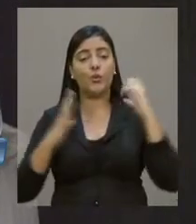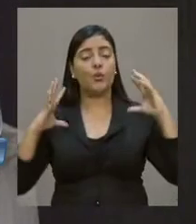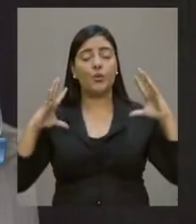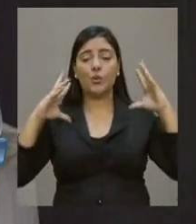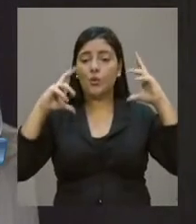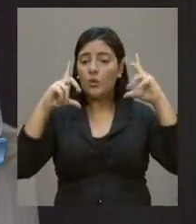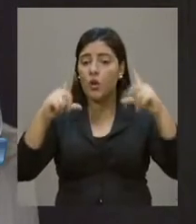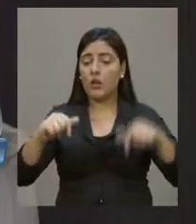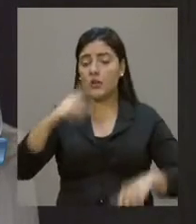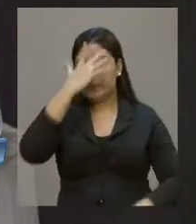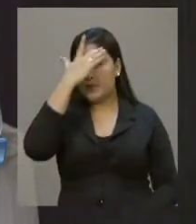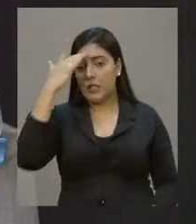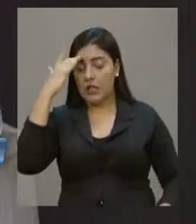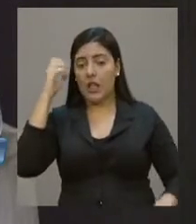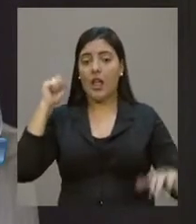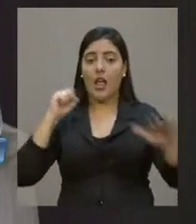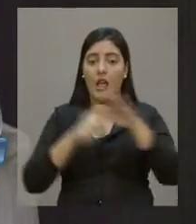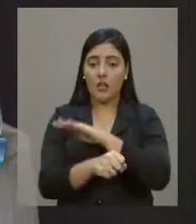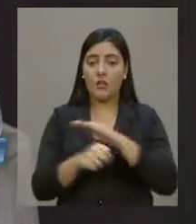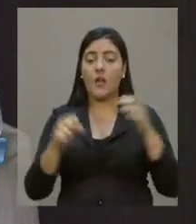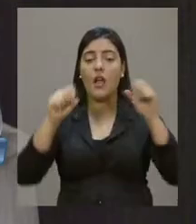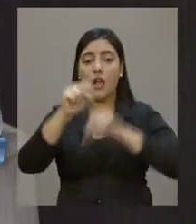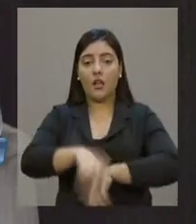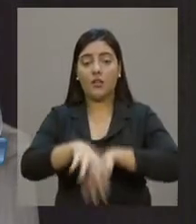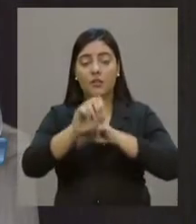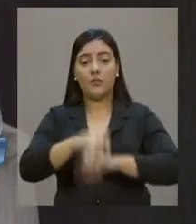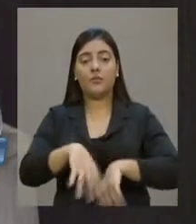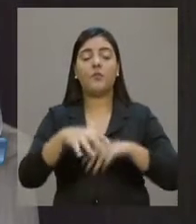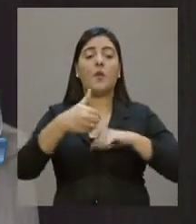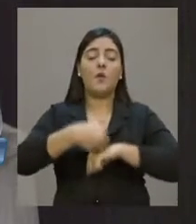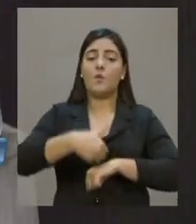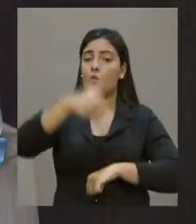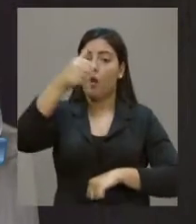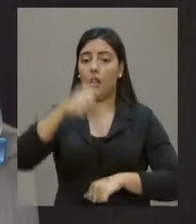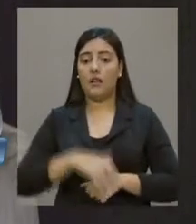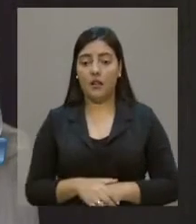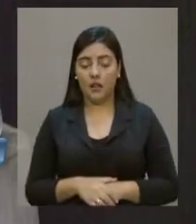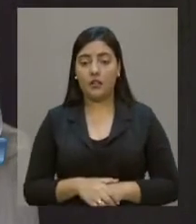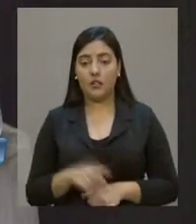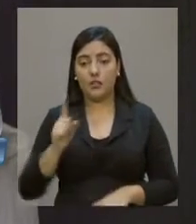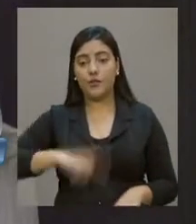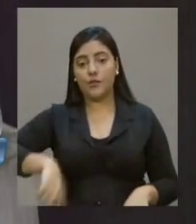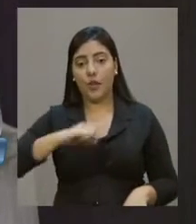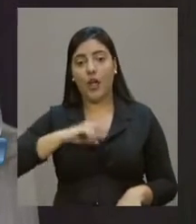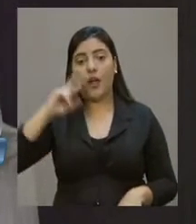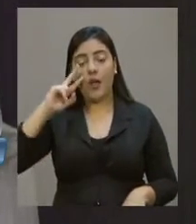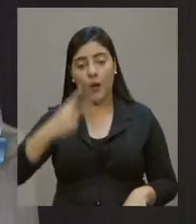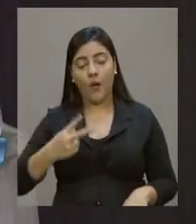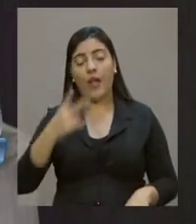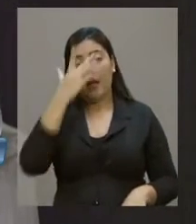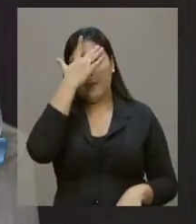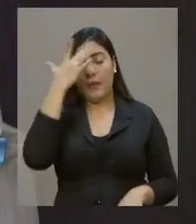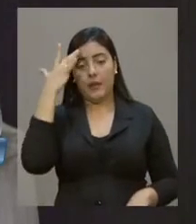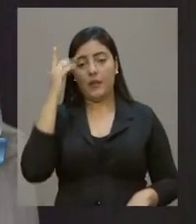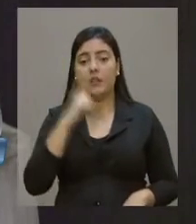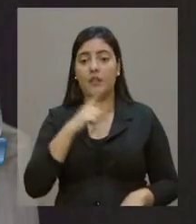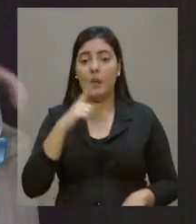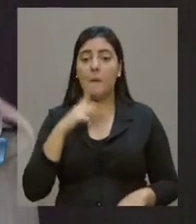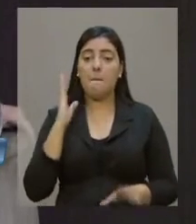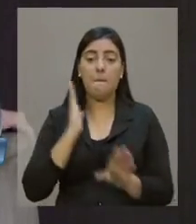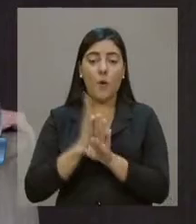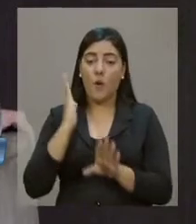todas as pessoas o acesso à educação de qualidade. E nós temos que reconhecer que há pessoas que, por sua